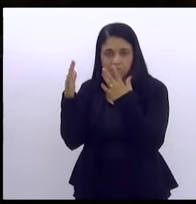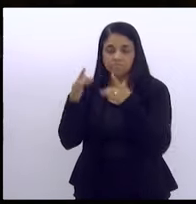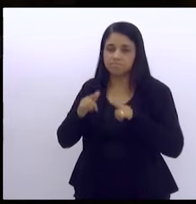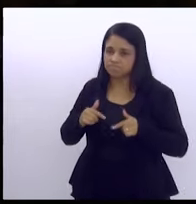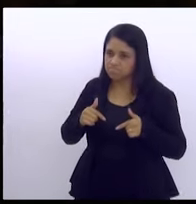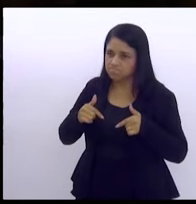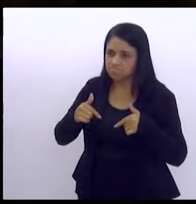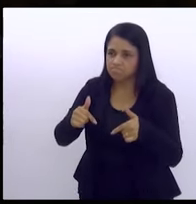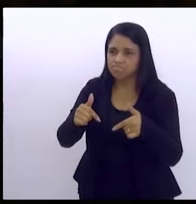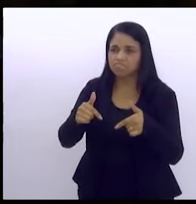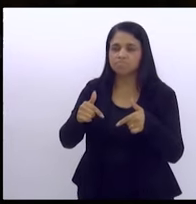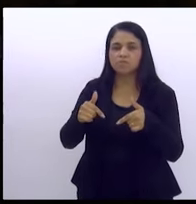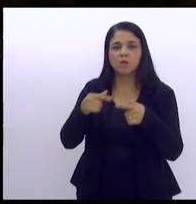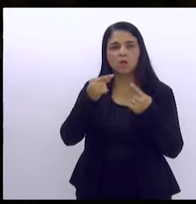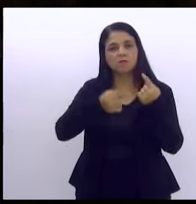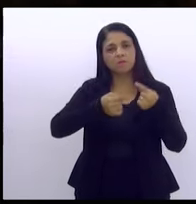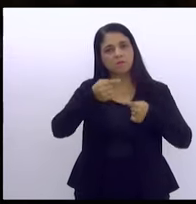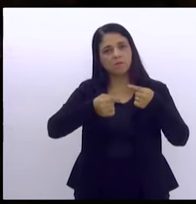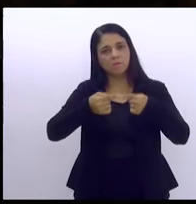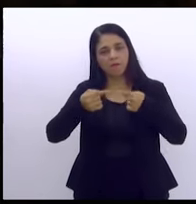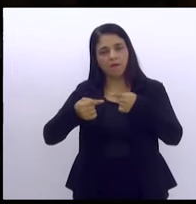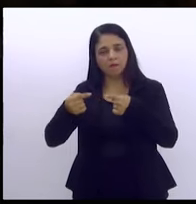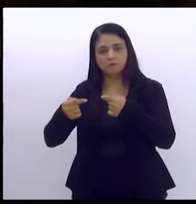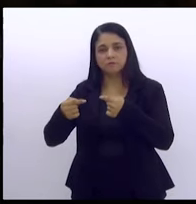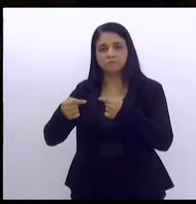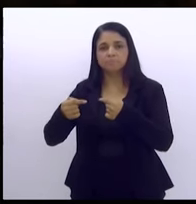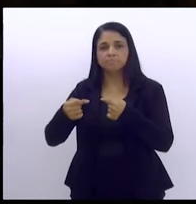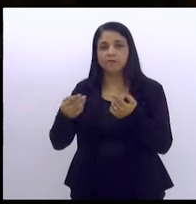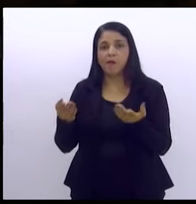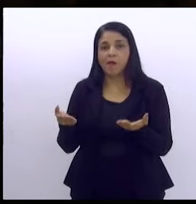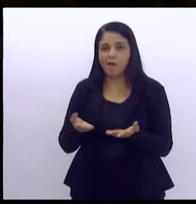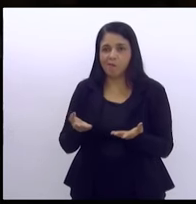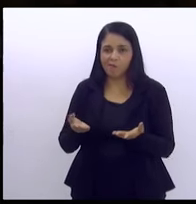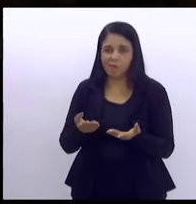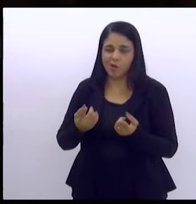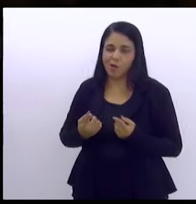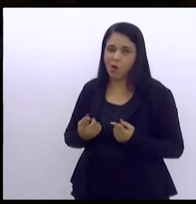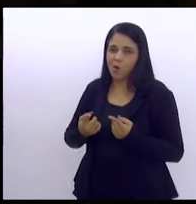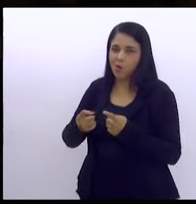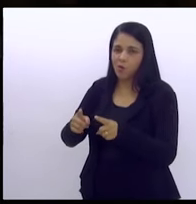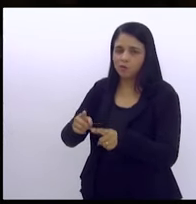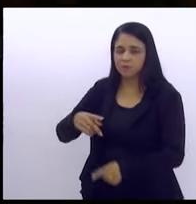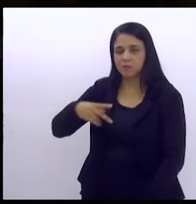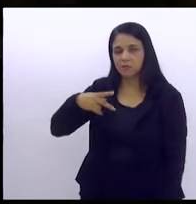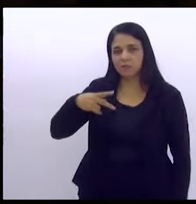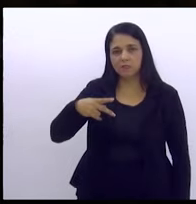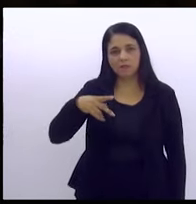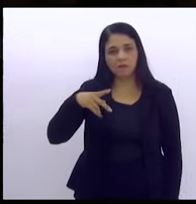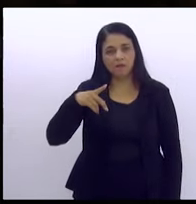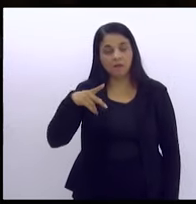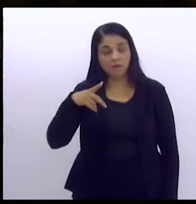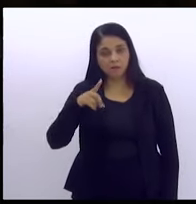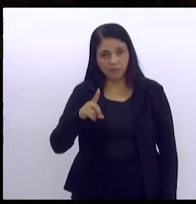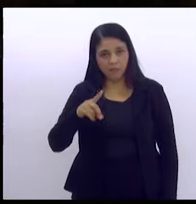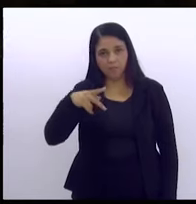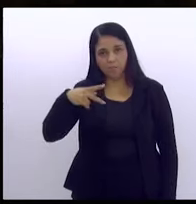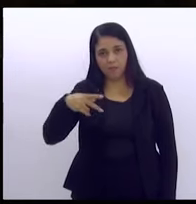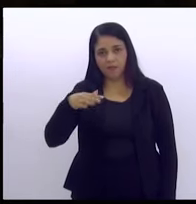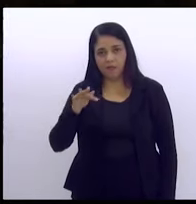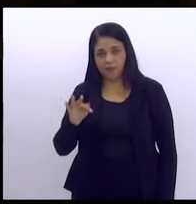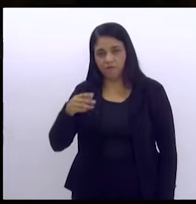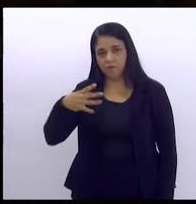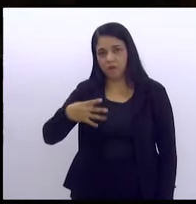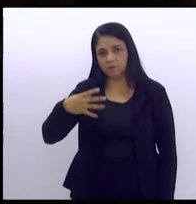iniciativa, ao debate agora que está acontecendo contra a DPF 442. Muito obrigado, deputado,